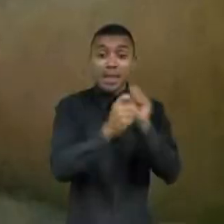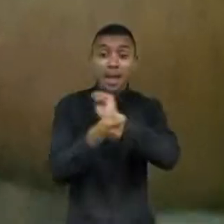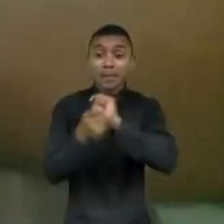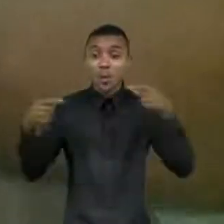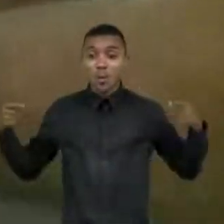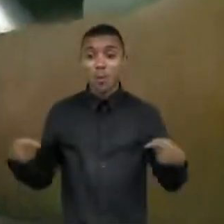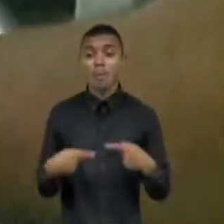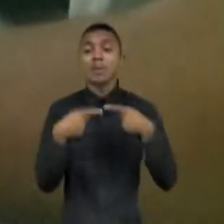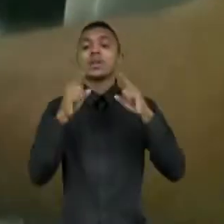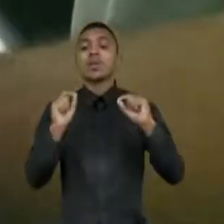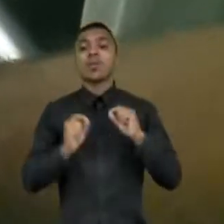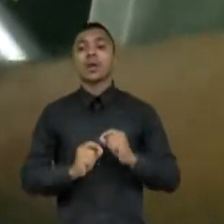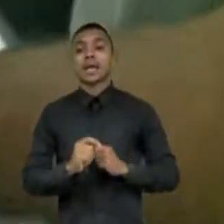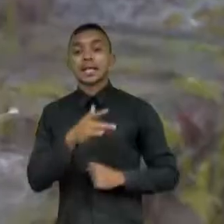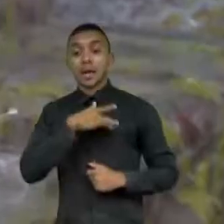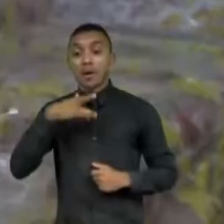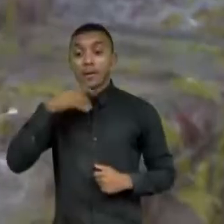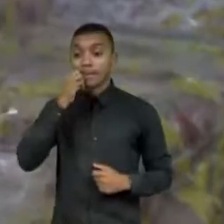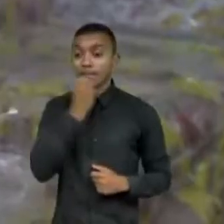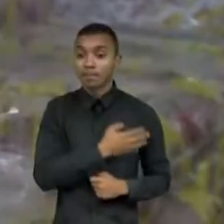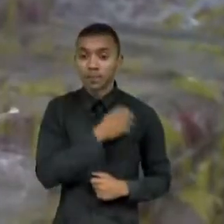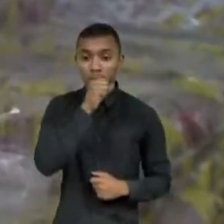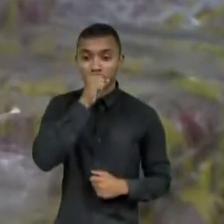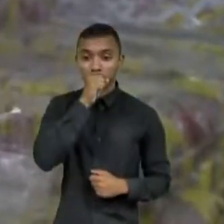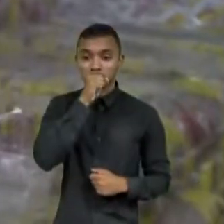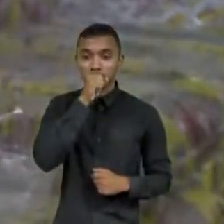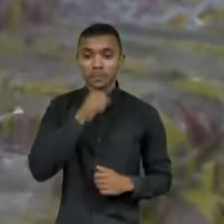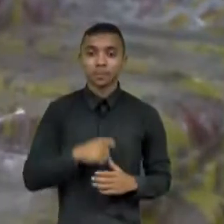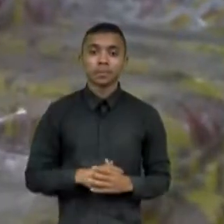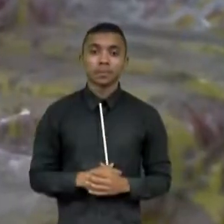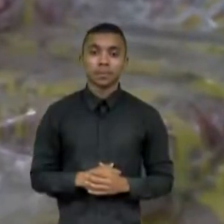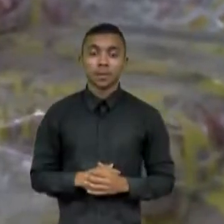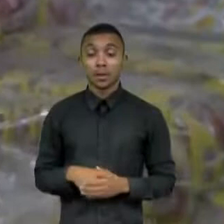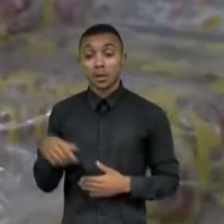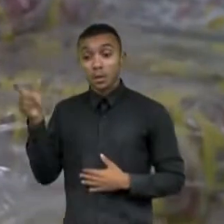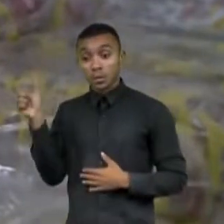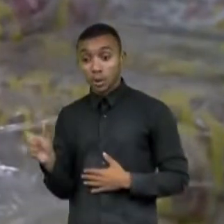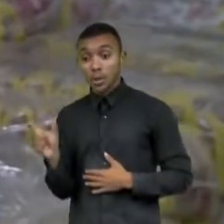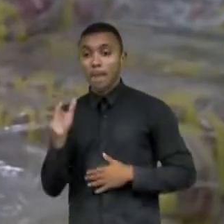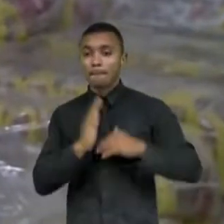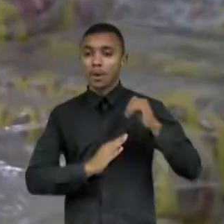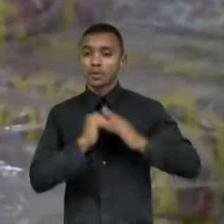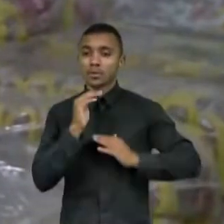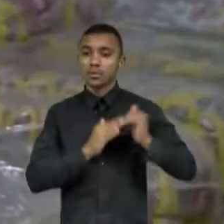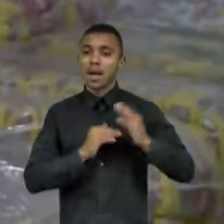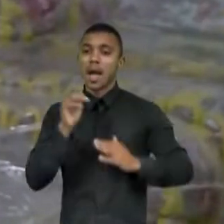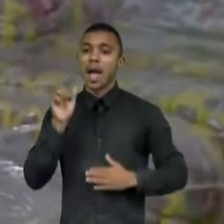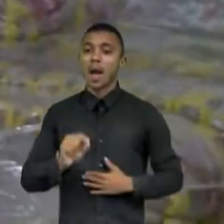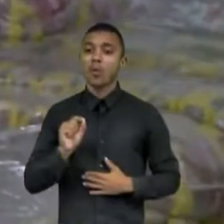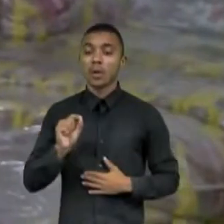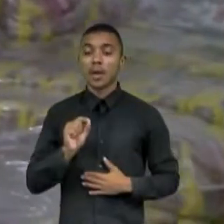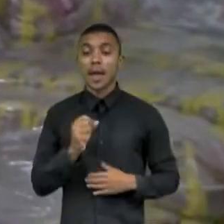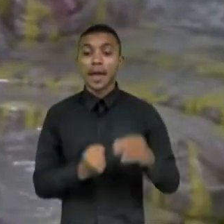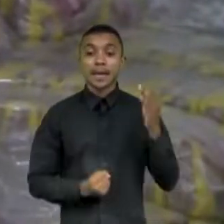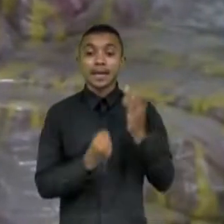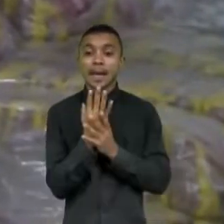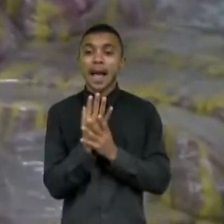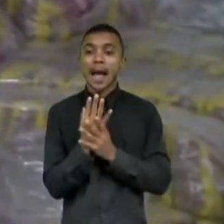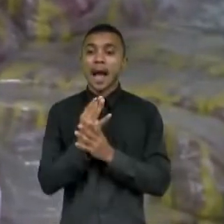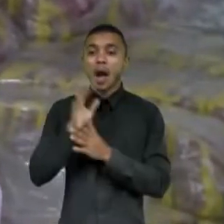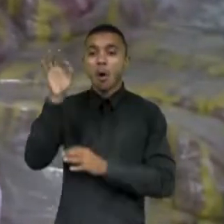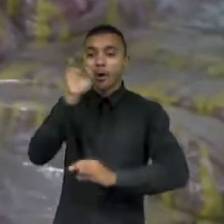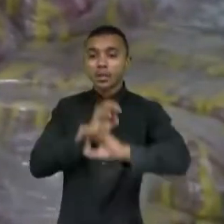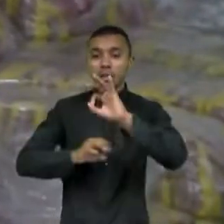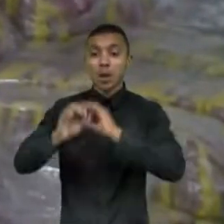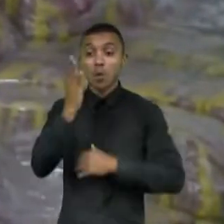valor nutricional e calórico. O profissional, ele é responsável por fazer tanto o planejamento da refeição